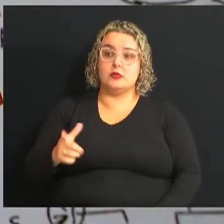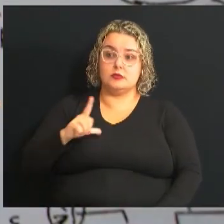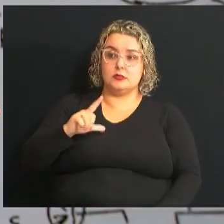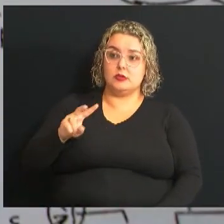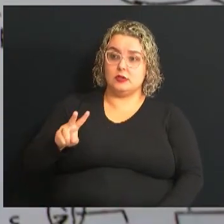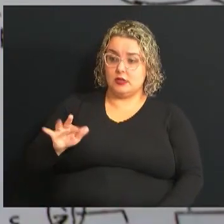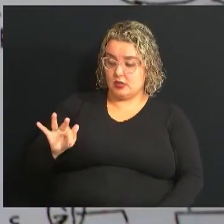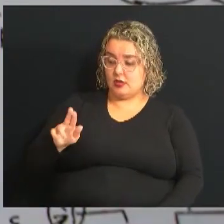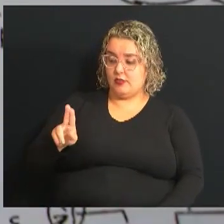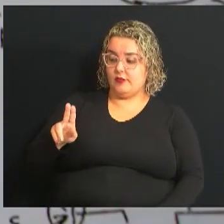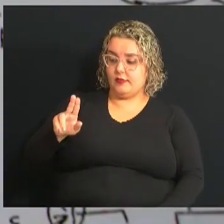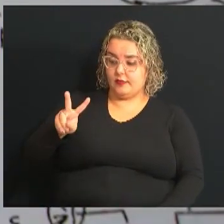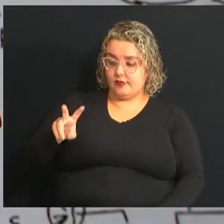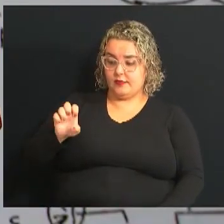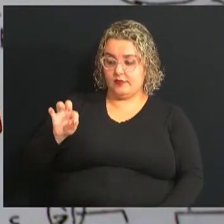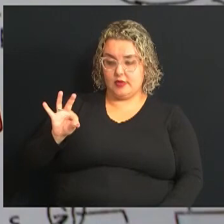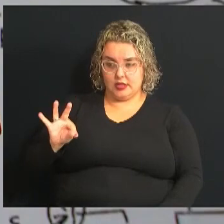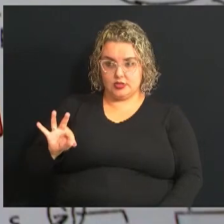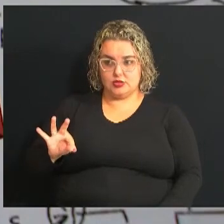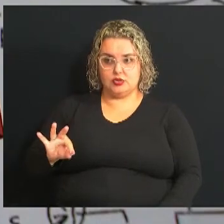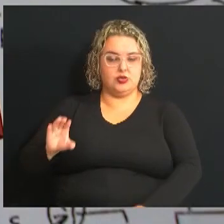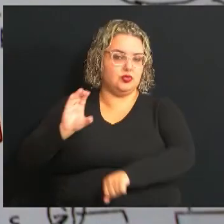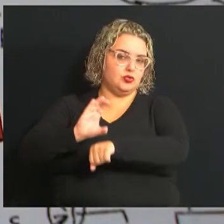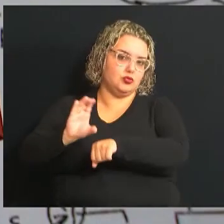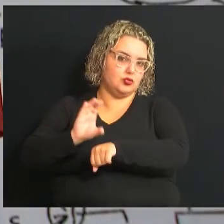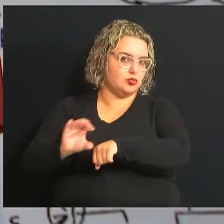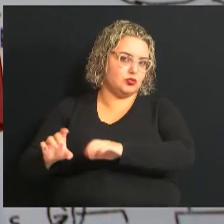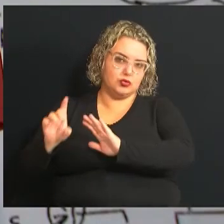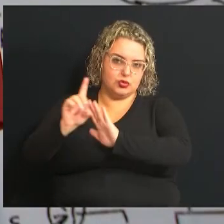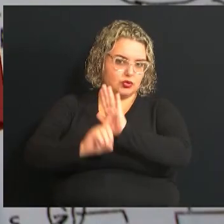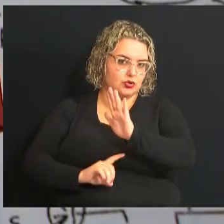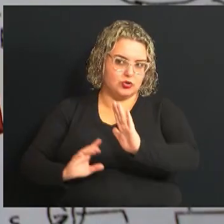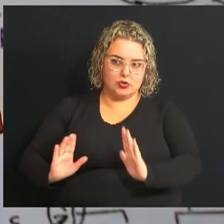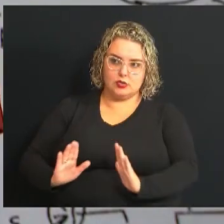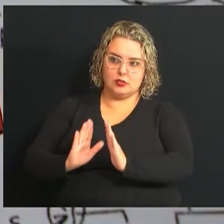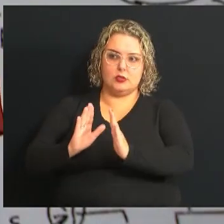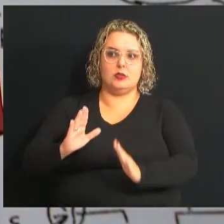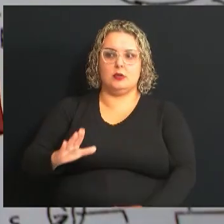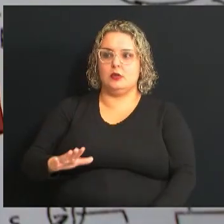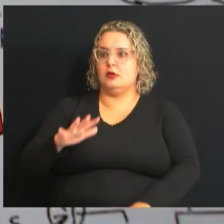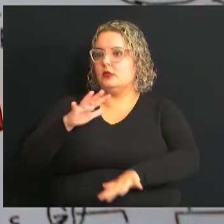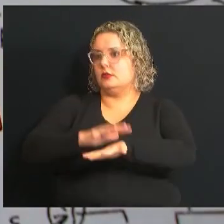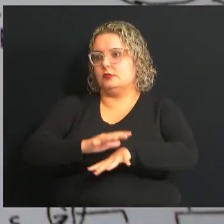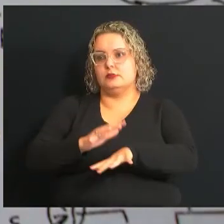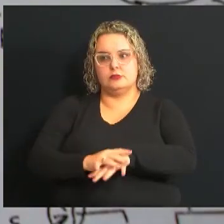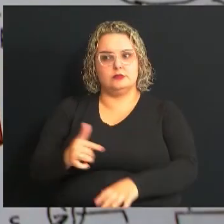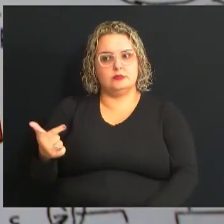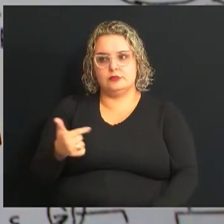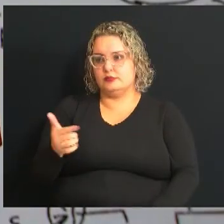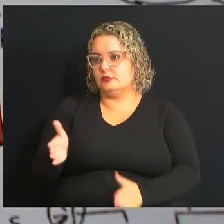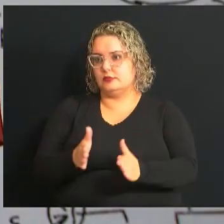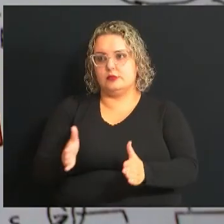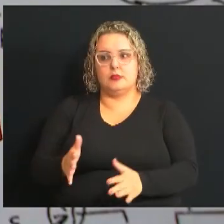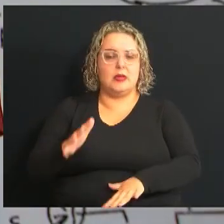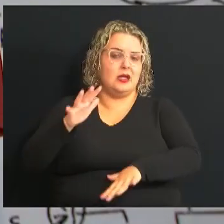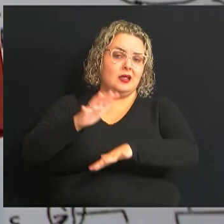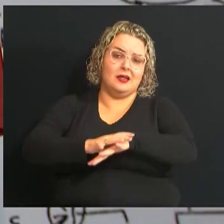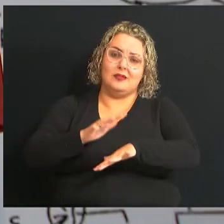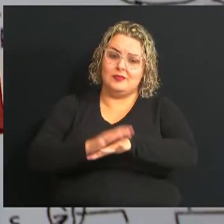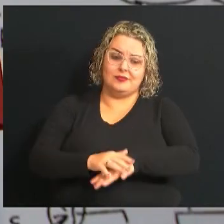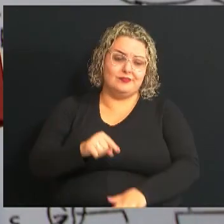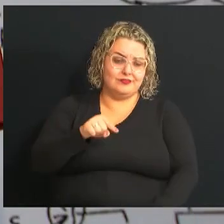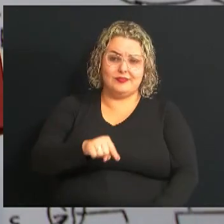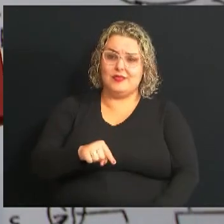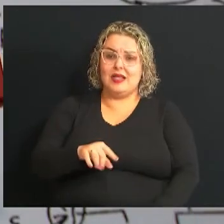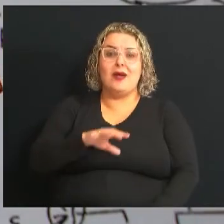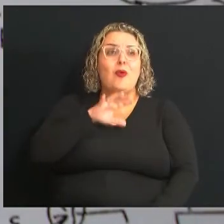Direito, que esse aluno tem que encarar a matemática na segunda fase. A matemática para ele é um caos,